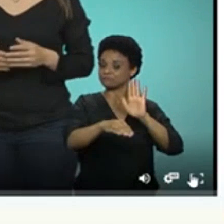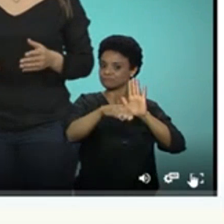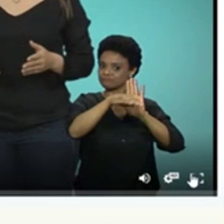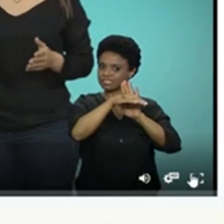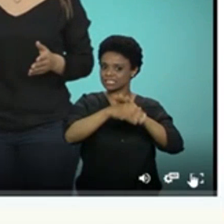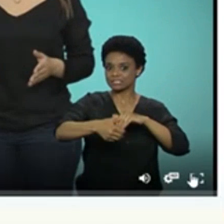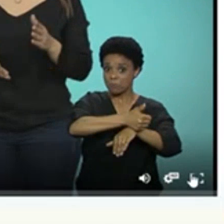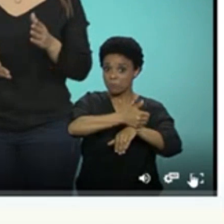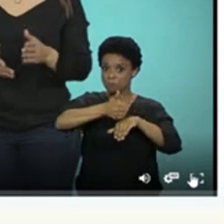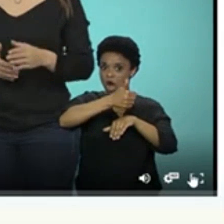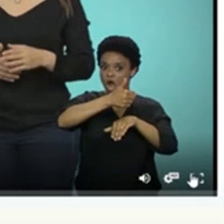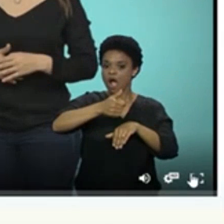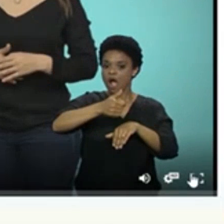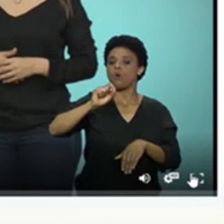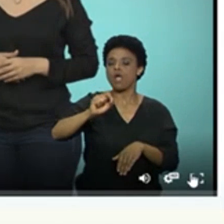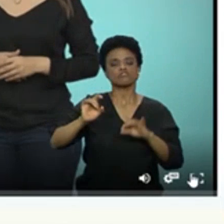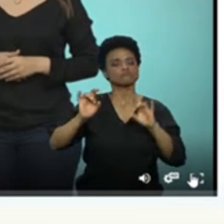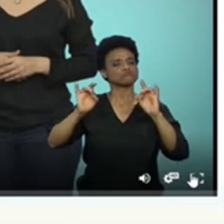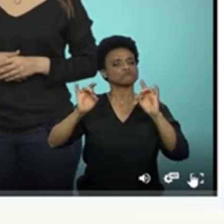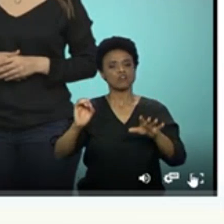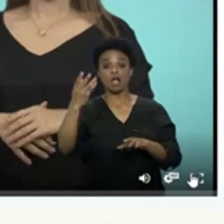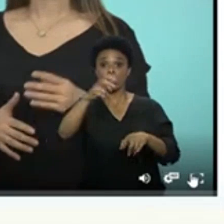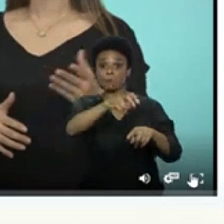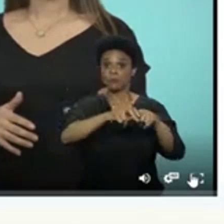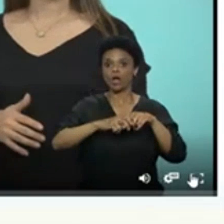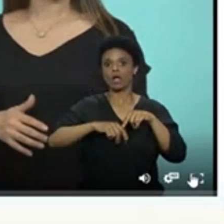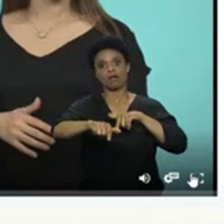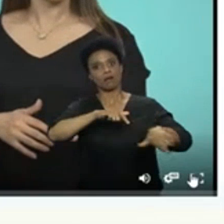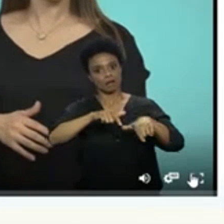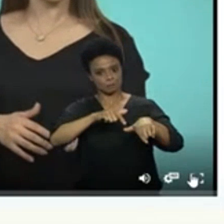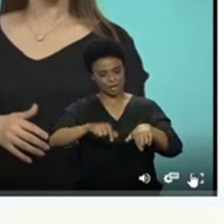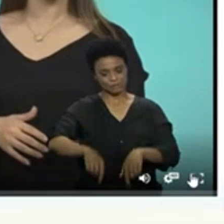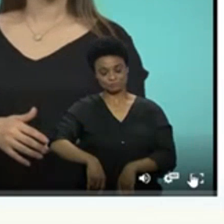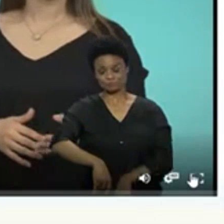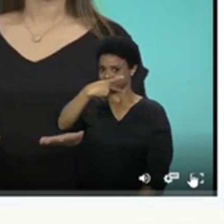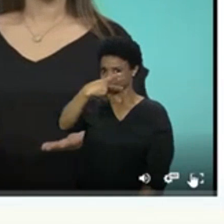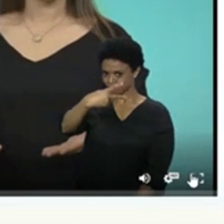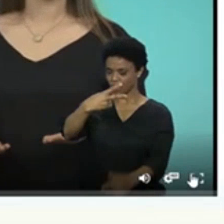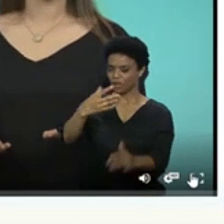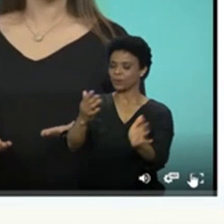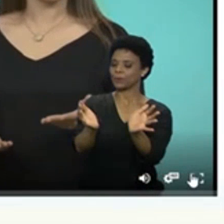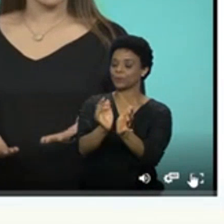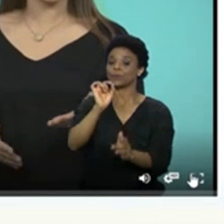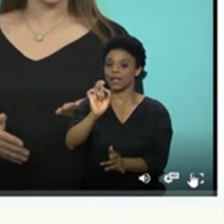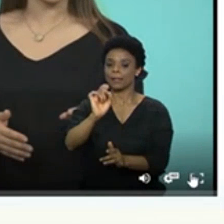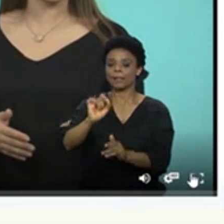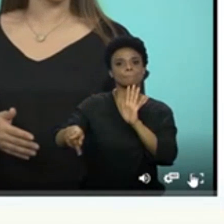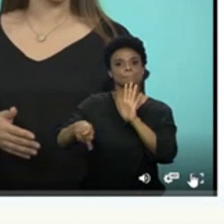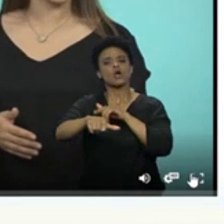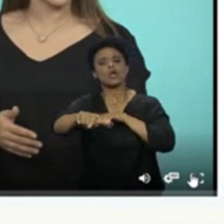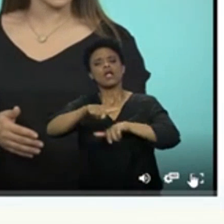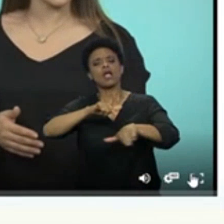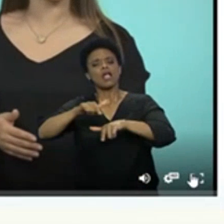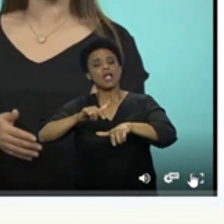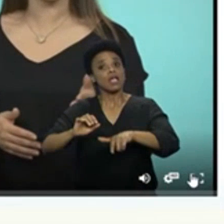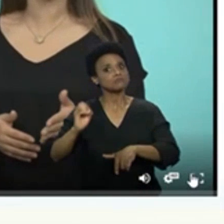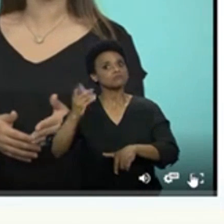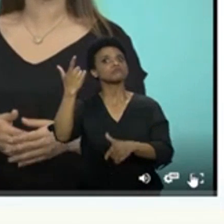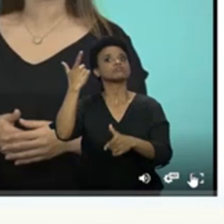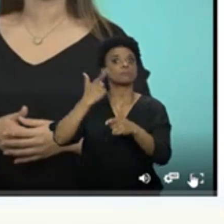doenças profissionais aquelas que ocorrem somente por causa do trabalho. As doenças do grupo 2 são aquelas em que o trabalho pode ser um fator